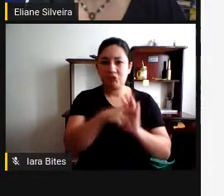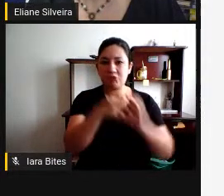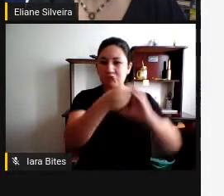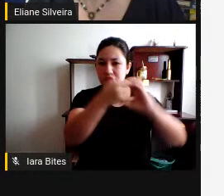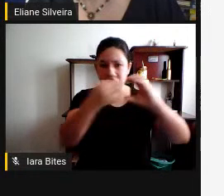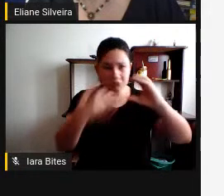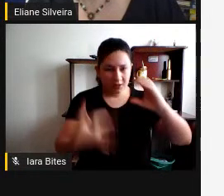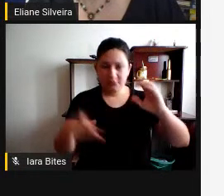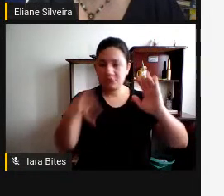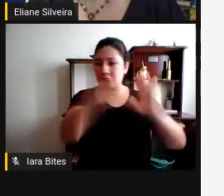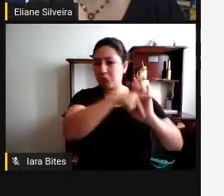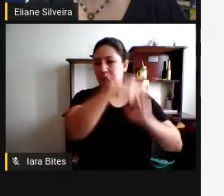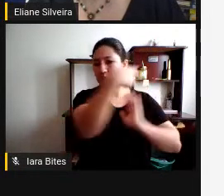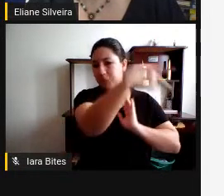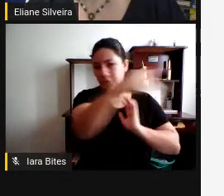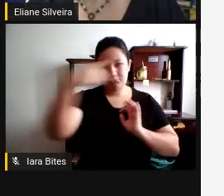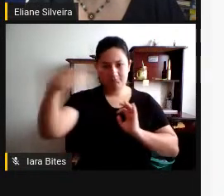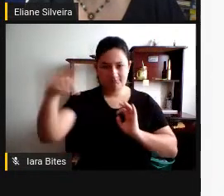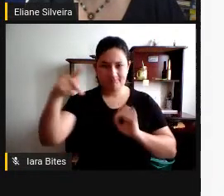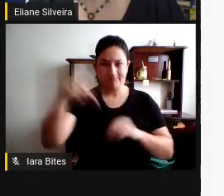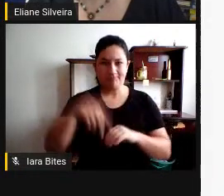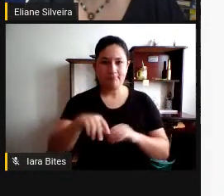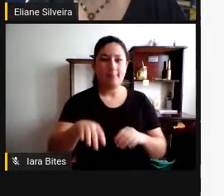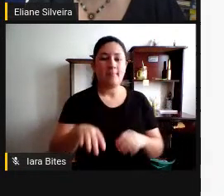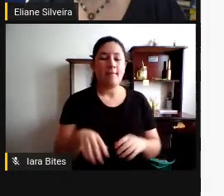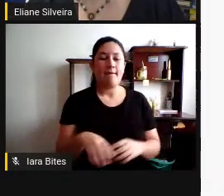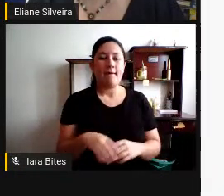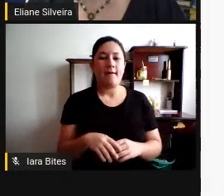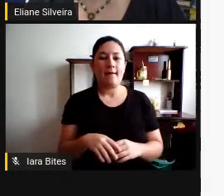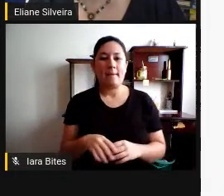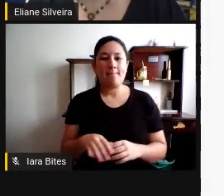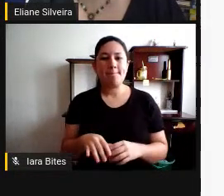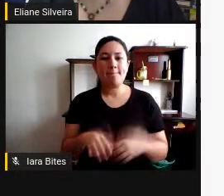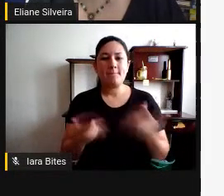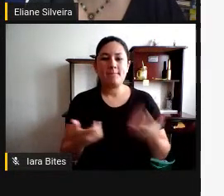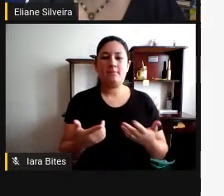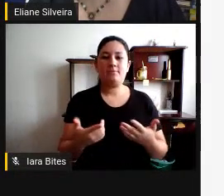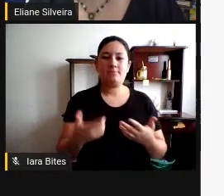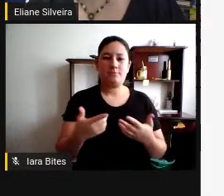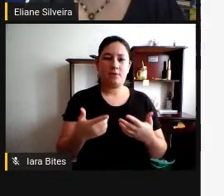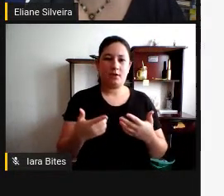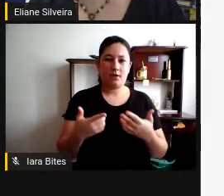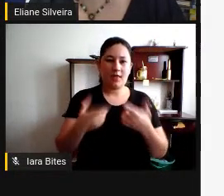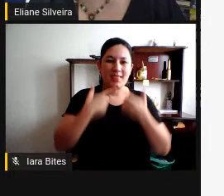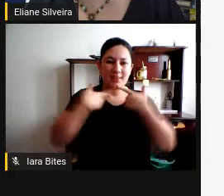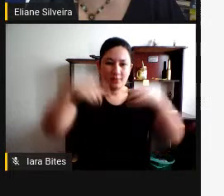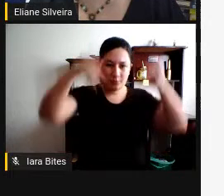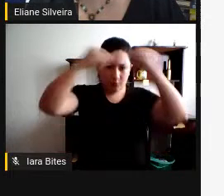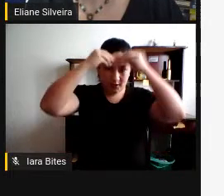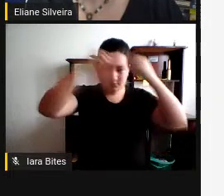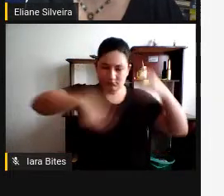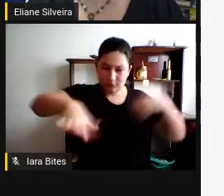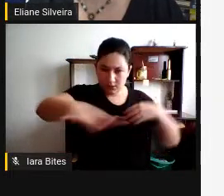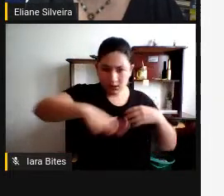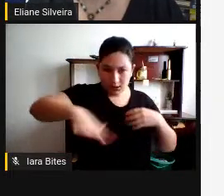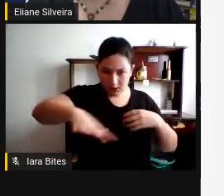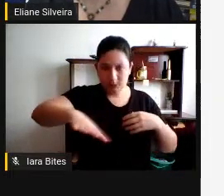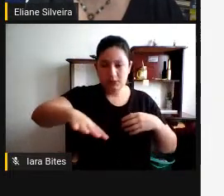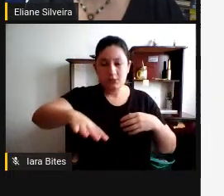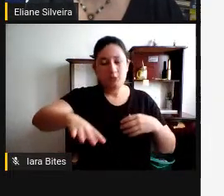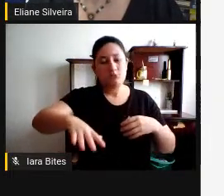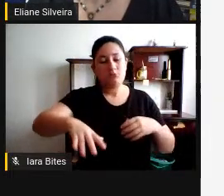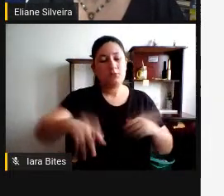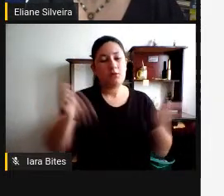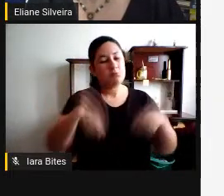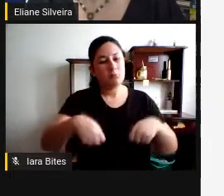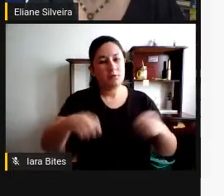maneira, já que o campo da linguagem nos dá constantemente elementos para discutir os limites entre ficção e a realidade.